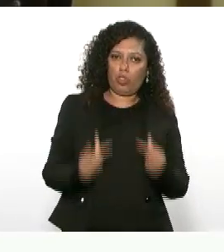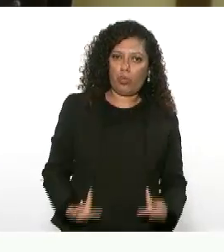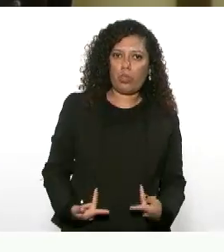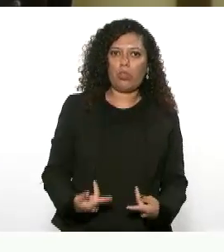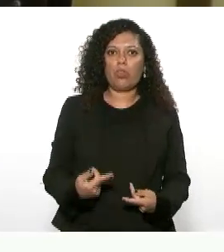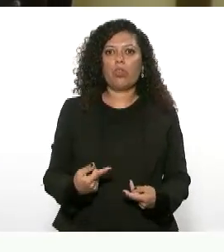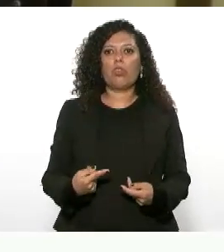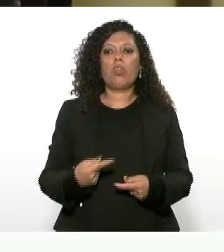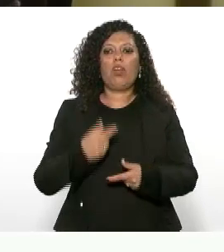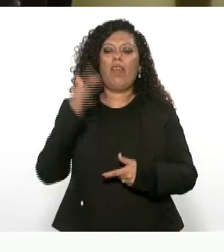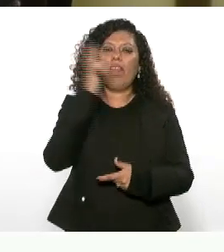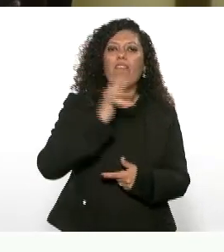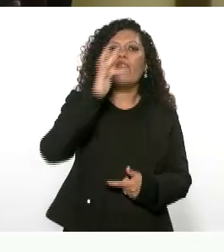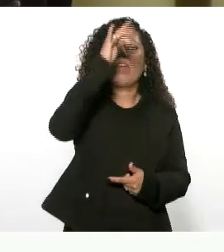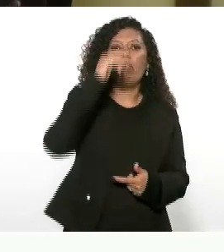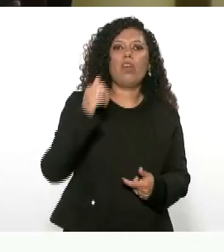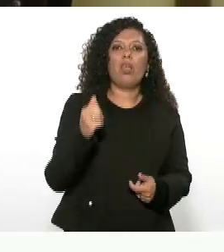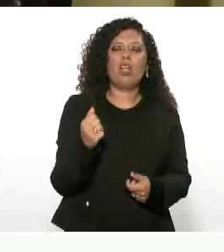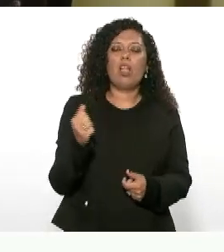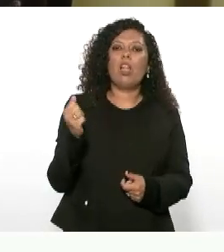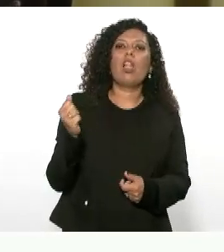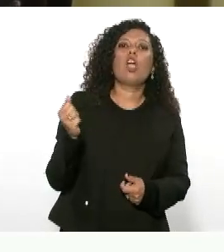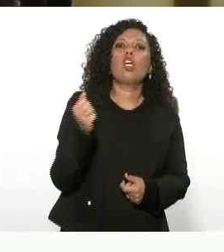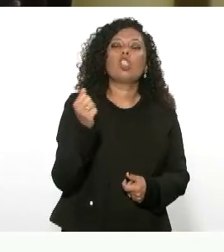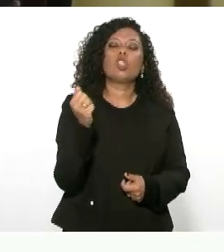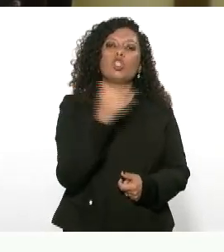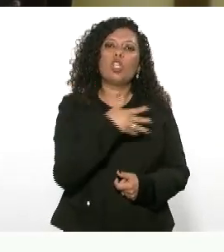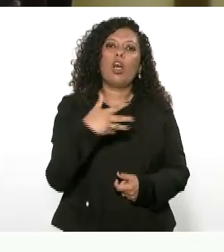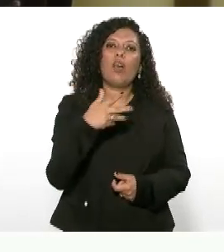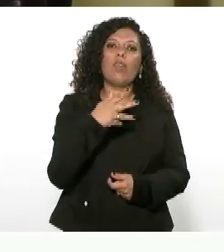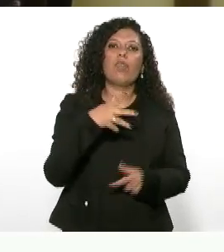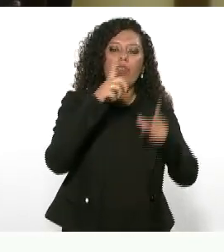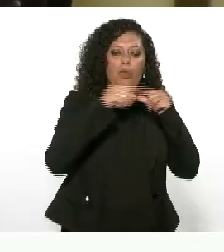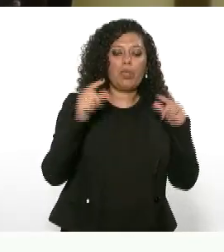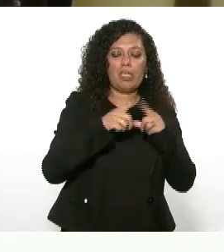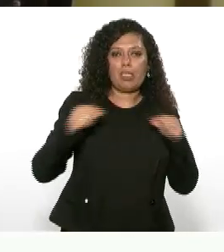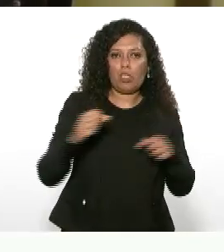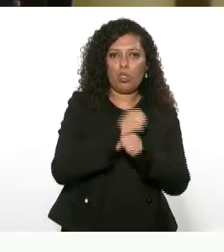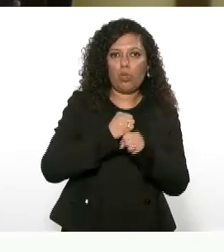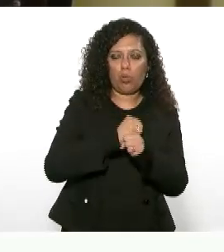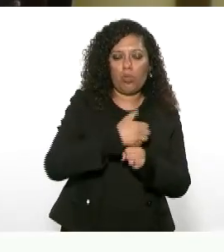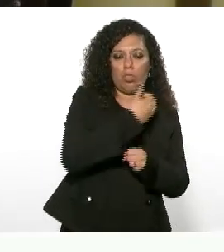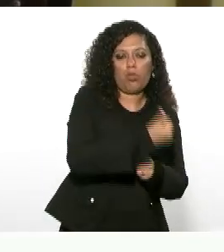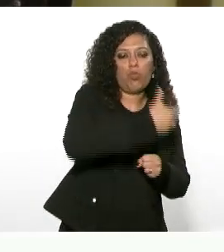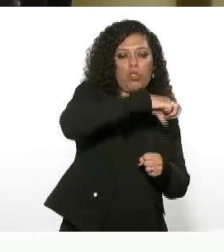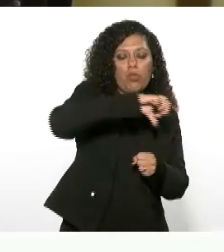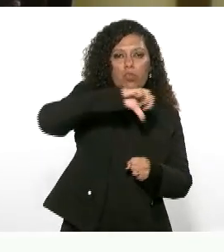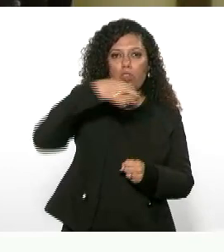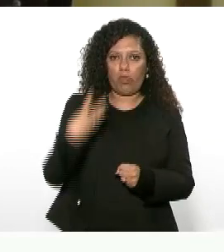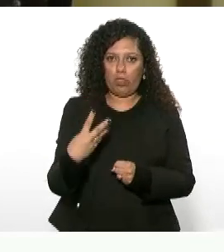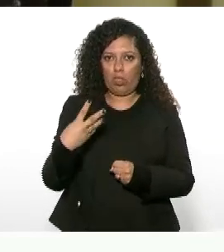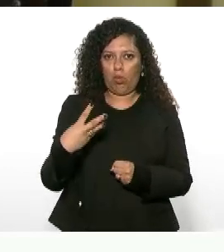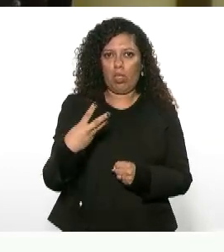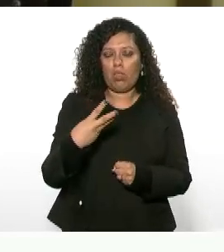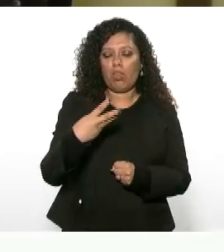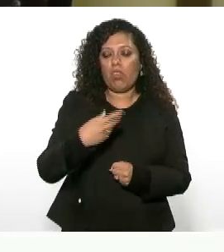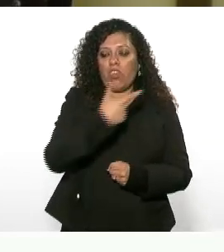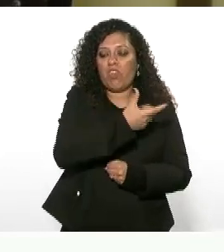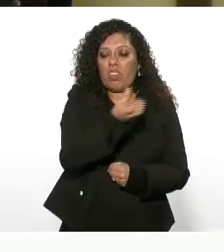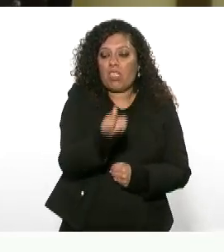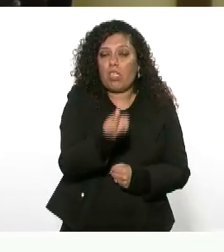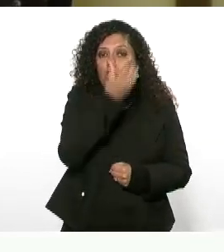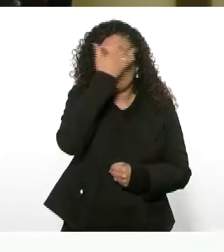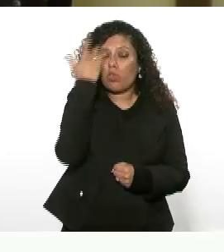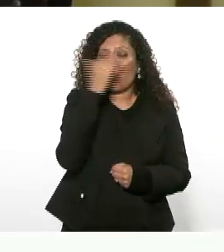Favela Nova Brasília. O Estado brasileiro teve uma condenação num caso do Rio de Janeiro, 1994, 1995, 26 mortos, 13 e